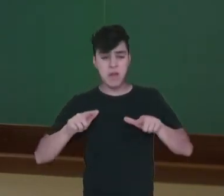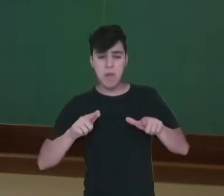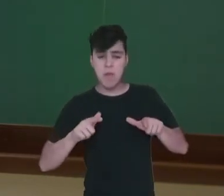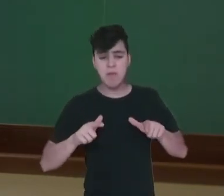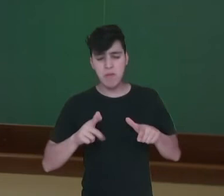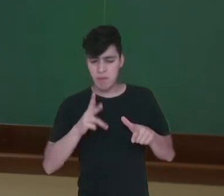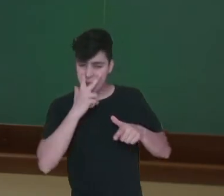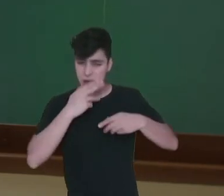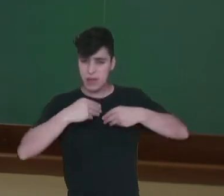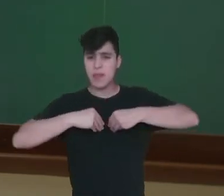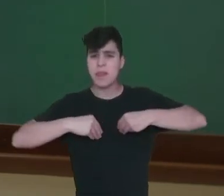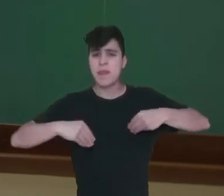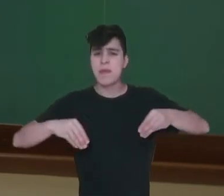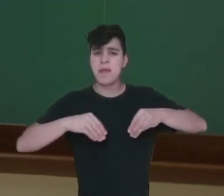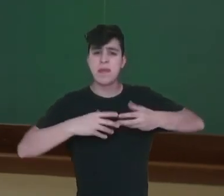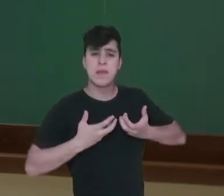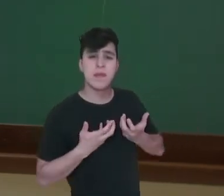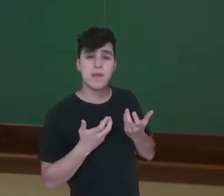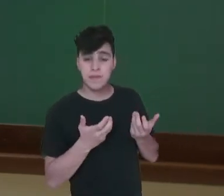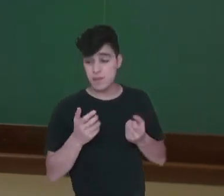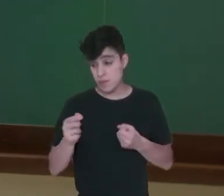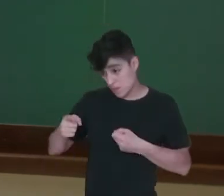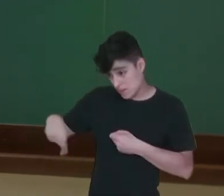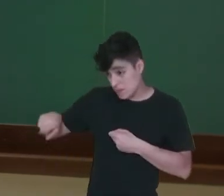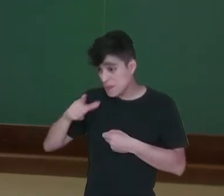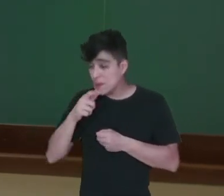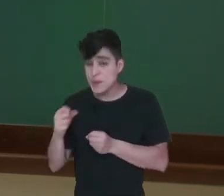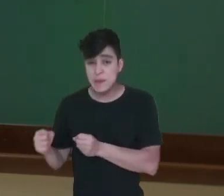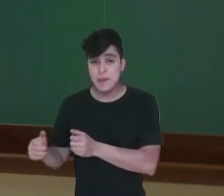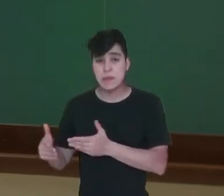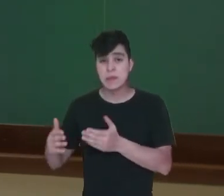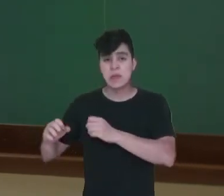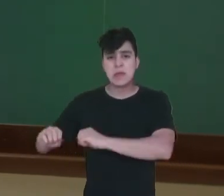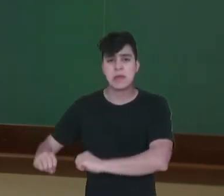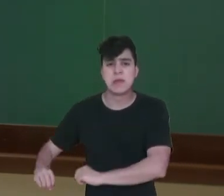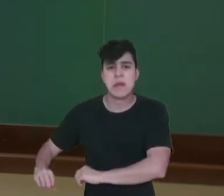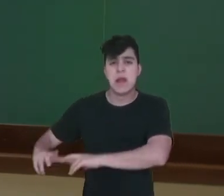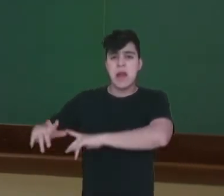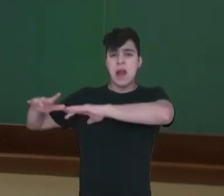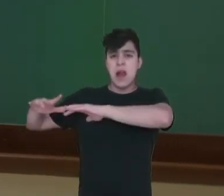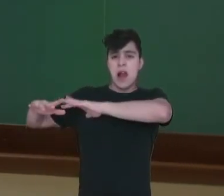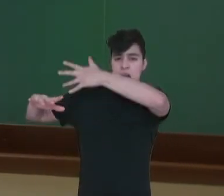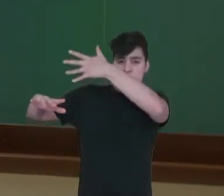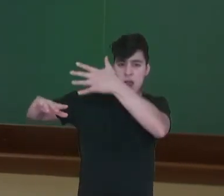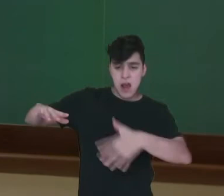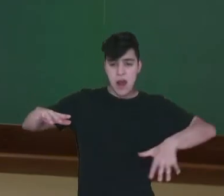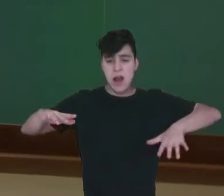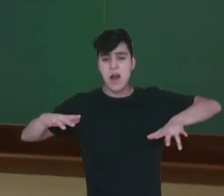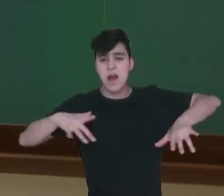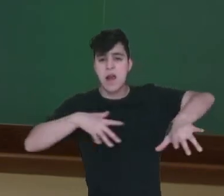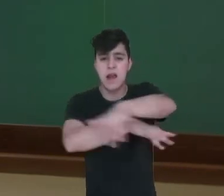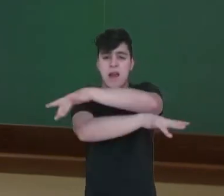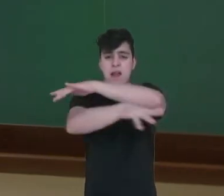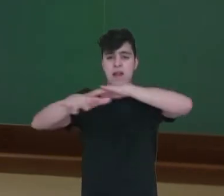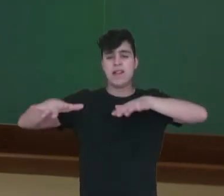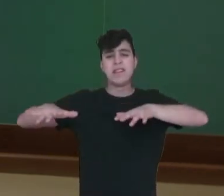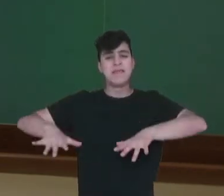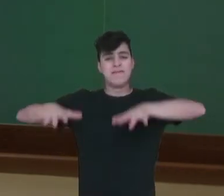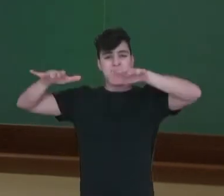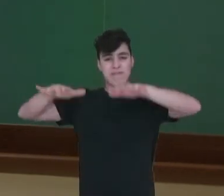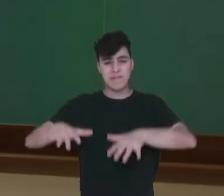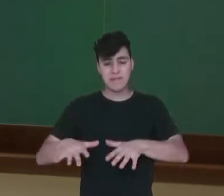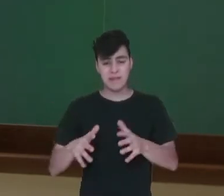com o solo mais seco. E nos períodos de cheias dos rios, essas áreas vão ser cobertas pela água. Então